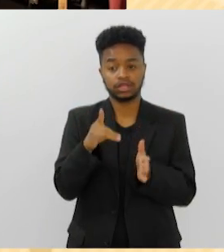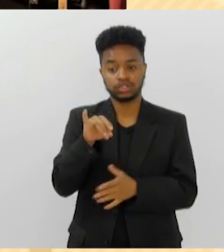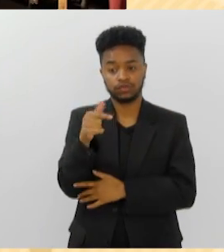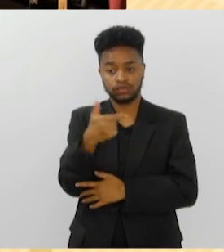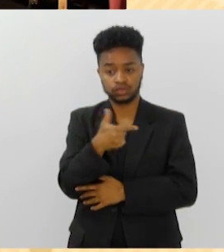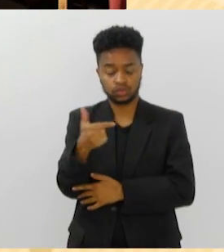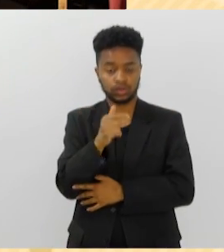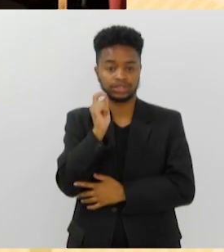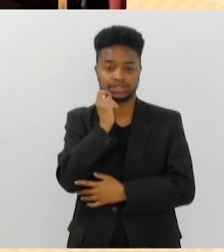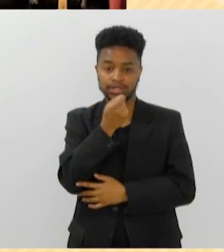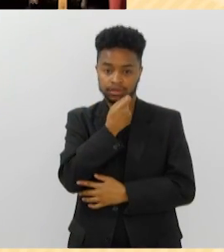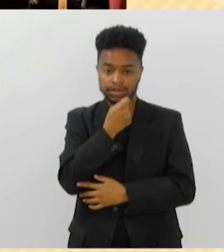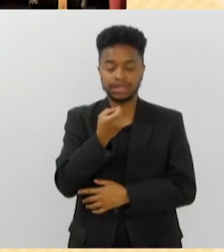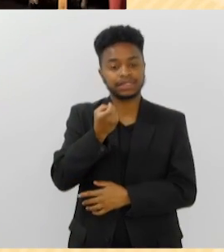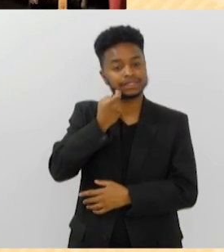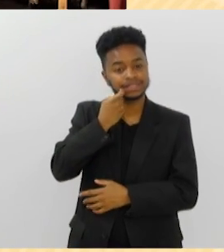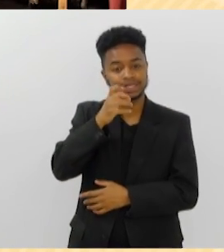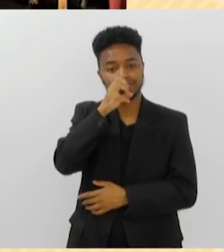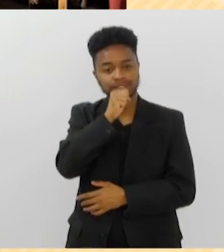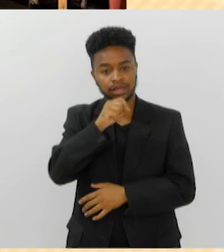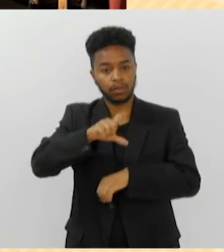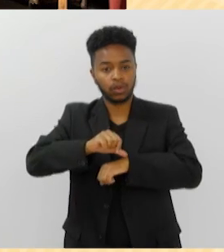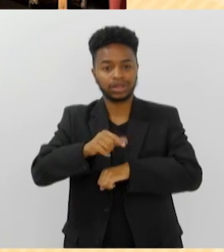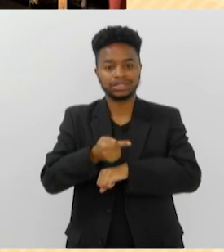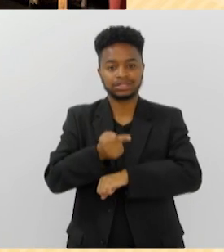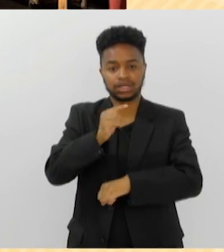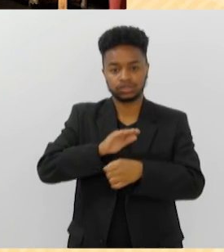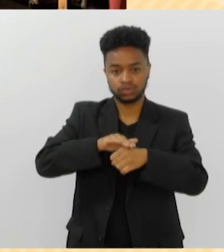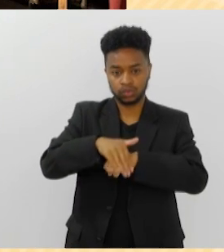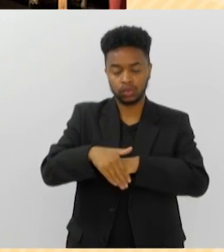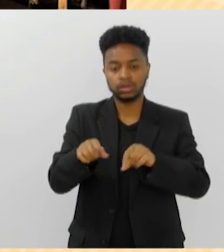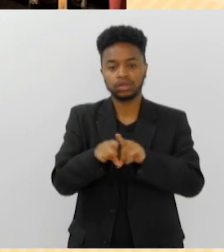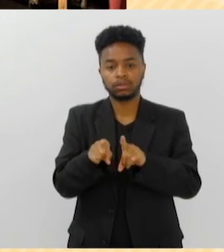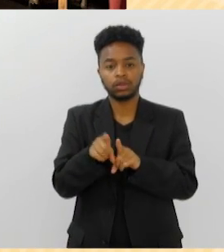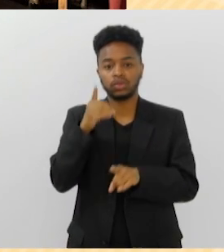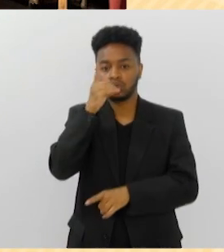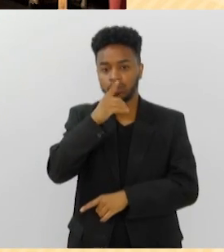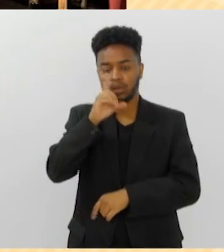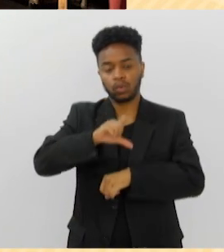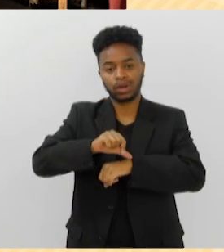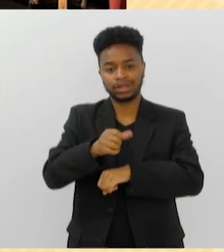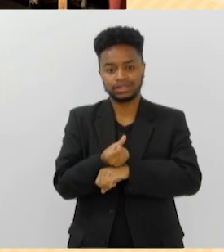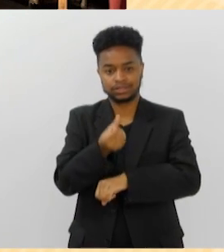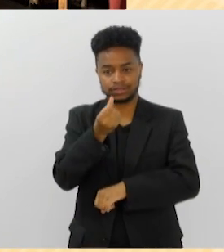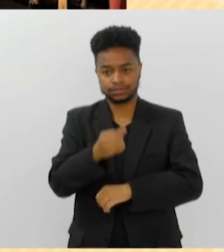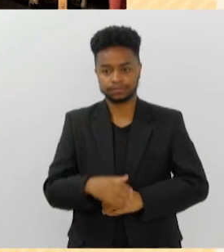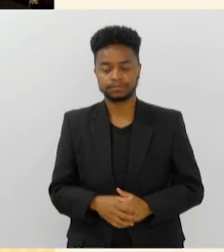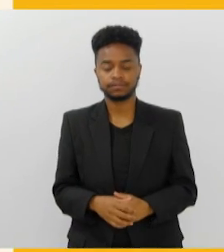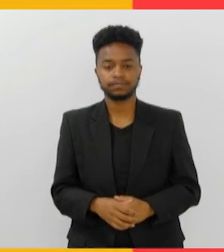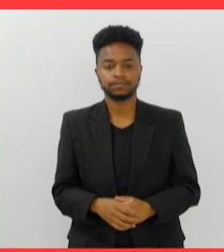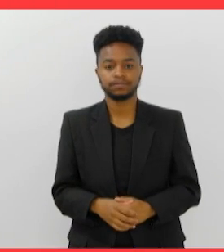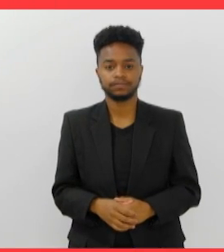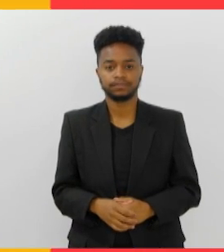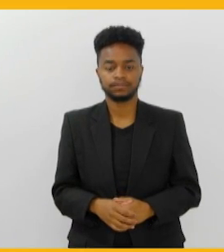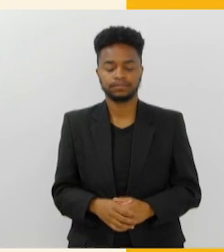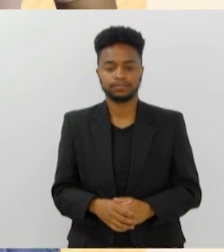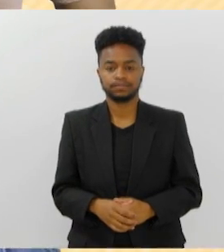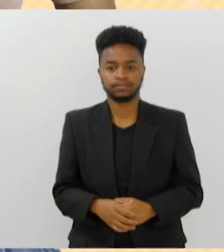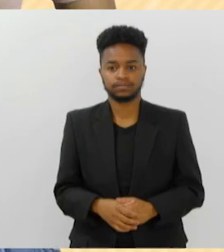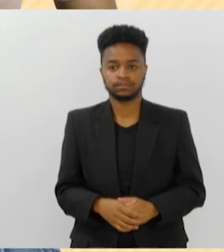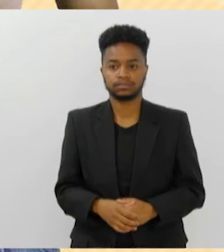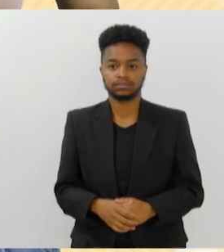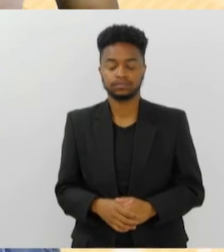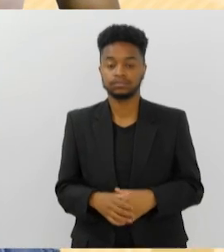setembro, sextas e sábados às 7 horas da noite e aos domingos às 6 da tarde. A